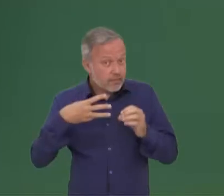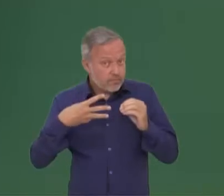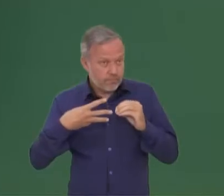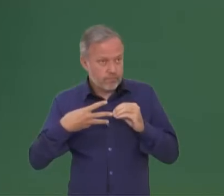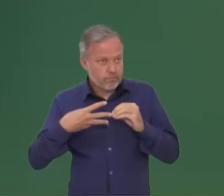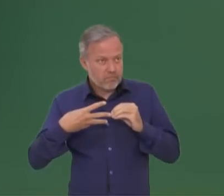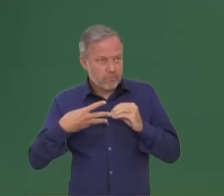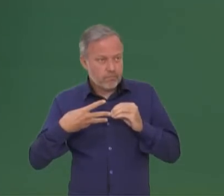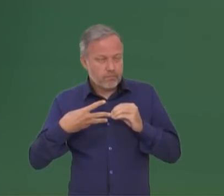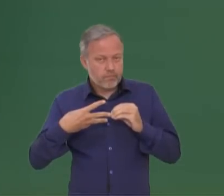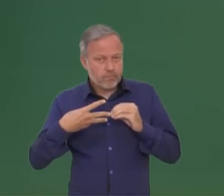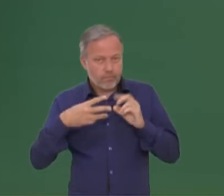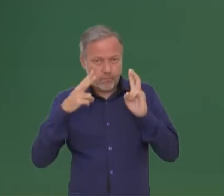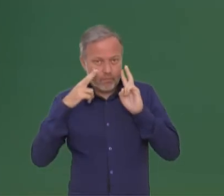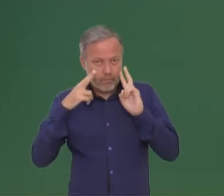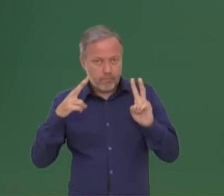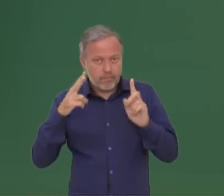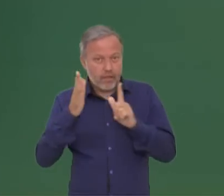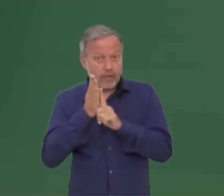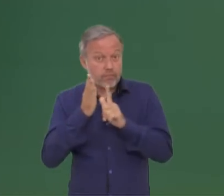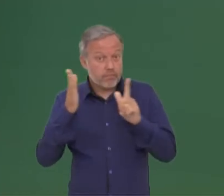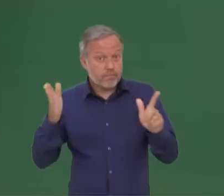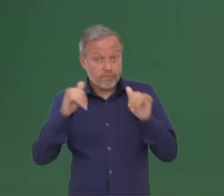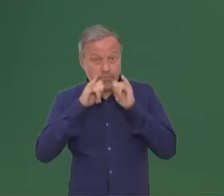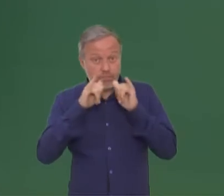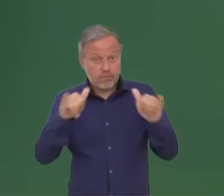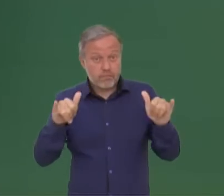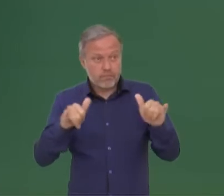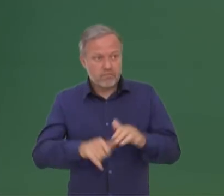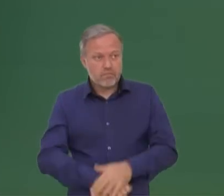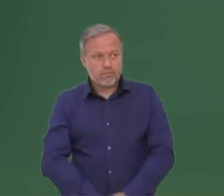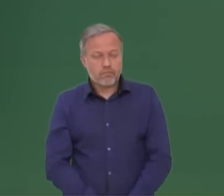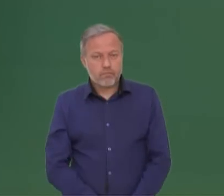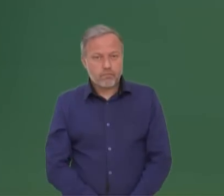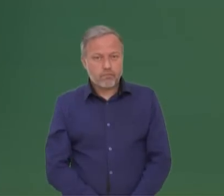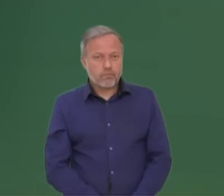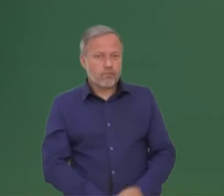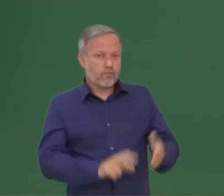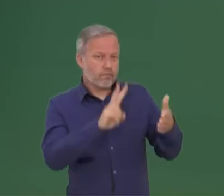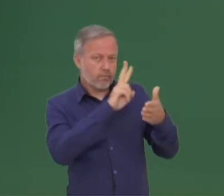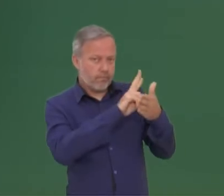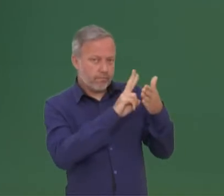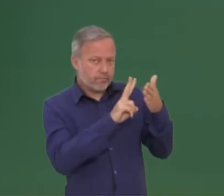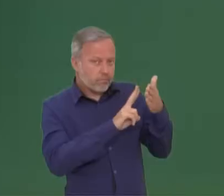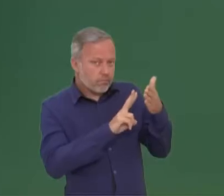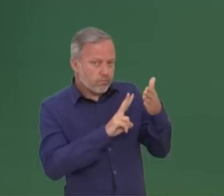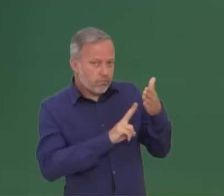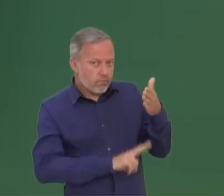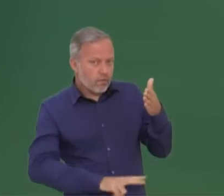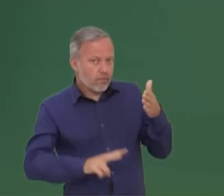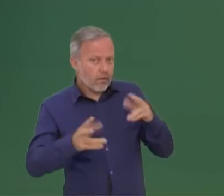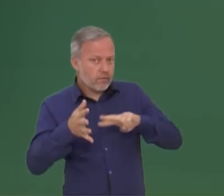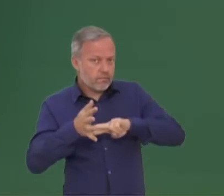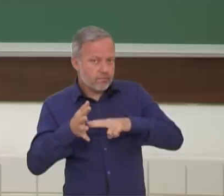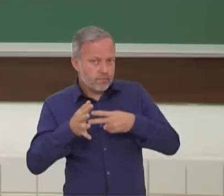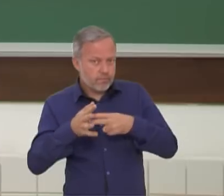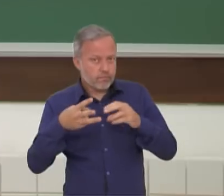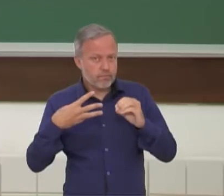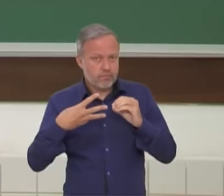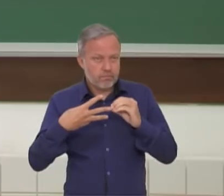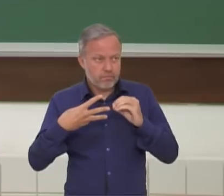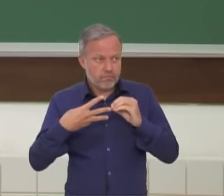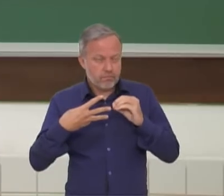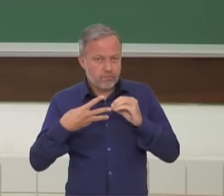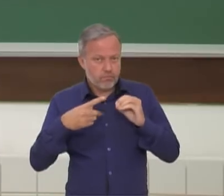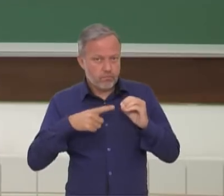células. Para isso, eu trago para vocês uma notícia. Então, a gente vai ler um pouquinho sobre célula. Vocês acreditam